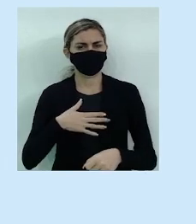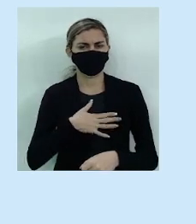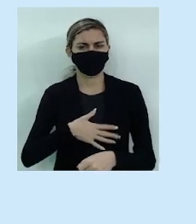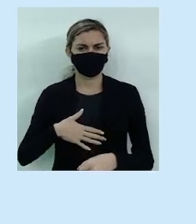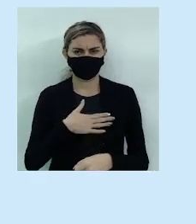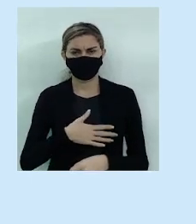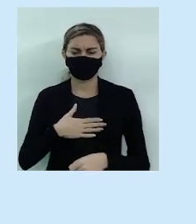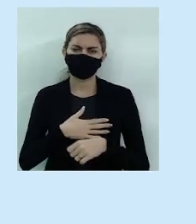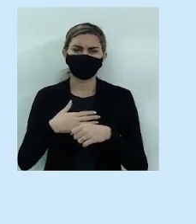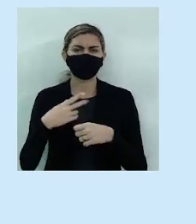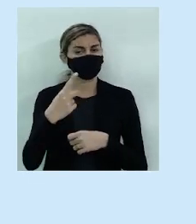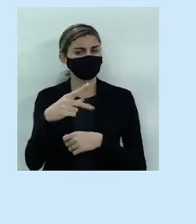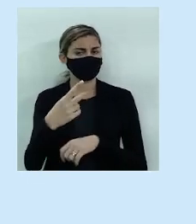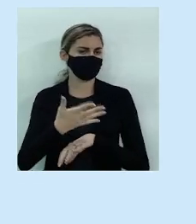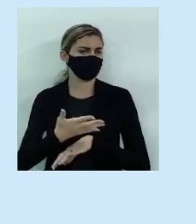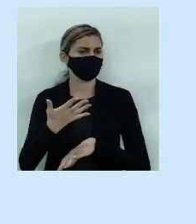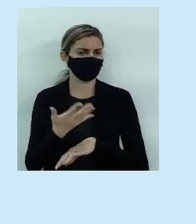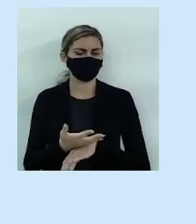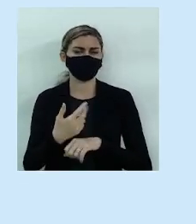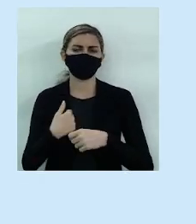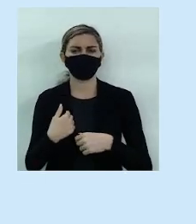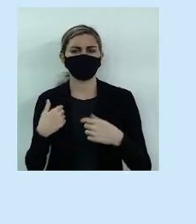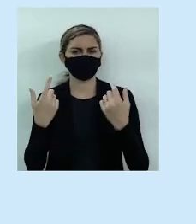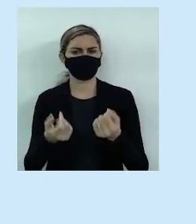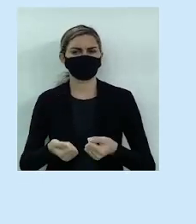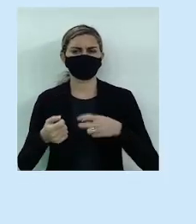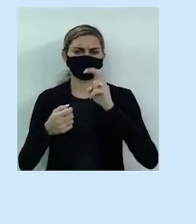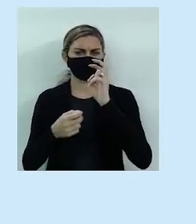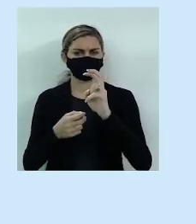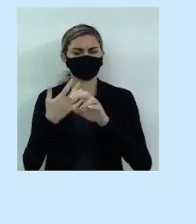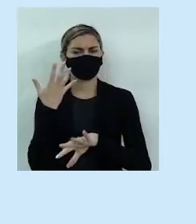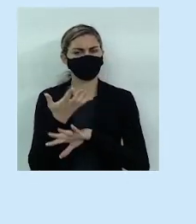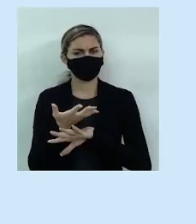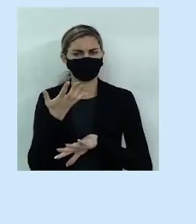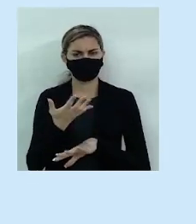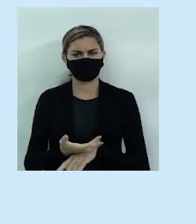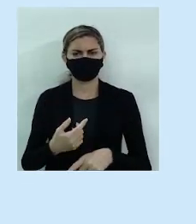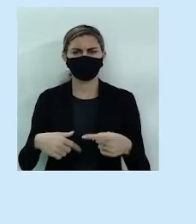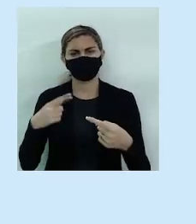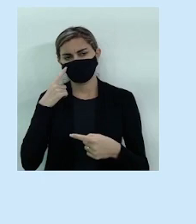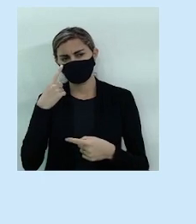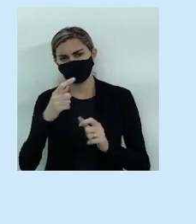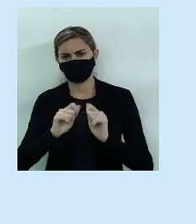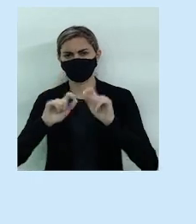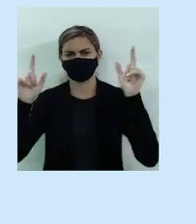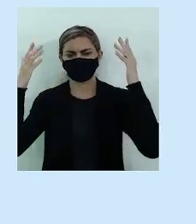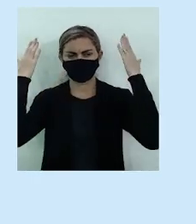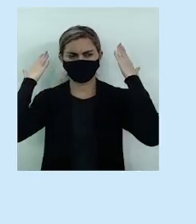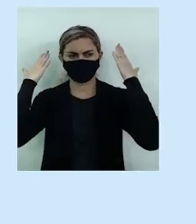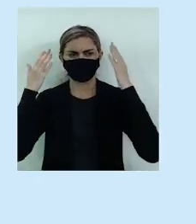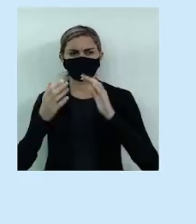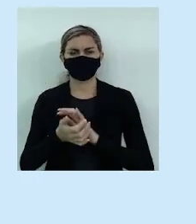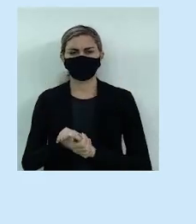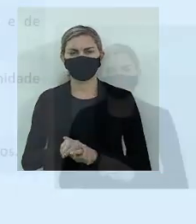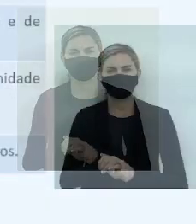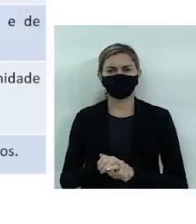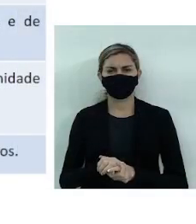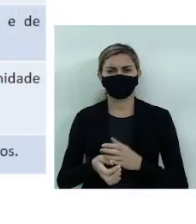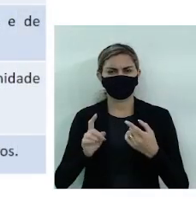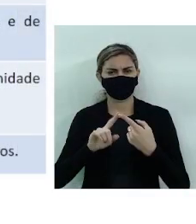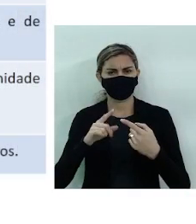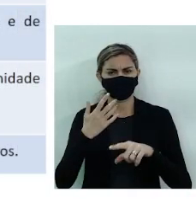gostem. Essa disciplina ela vai ser dividida em 5 competências, acompanha no slide.